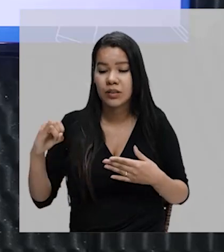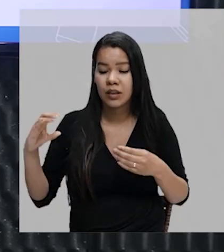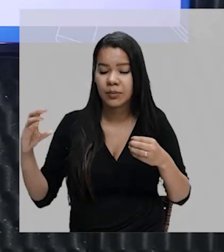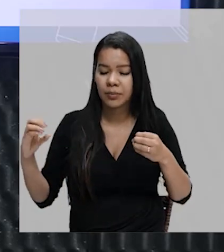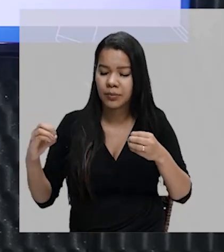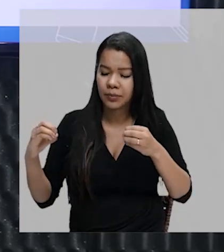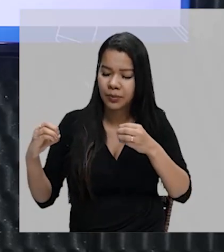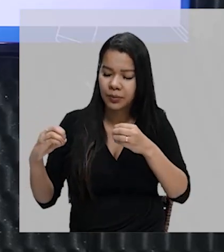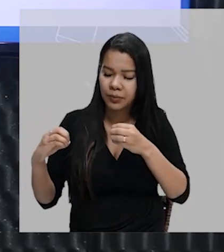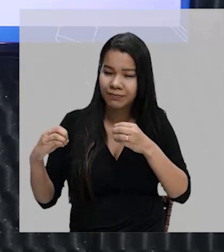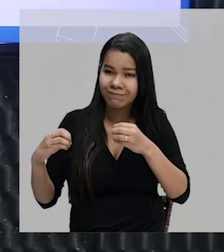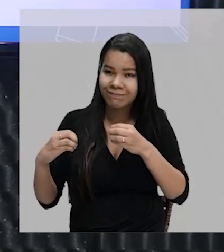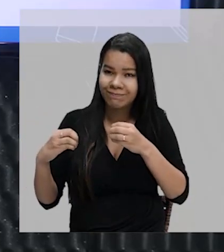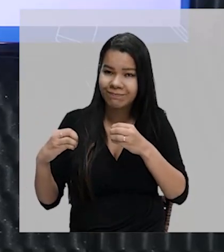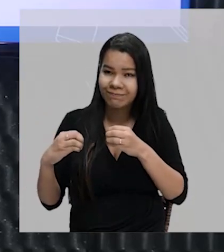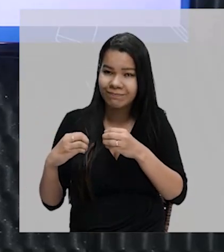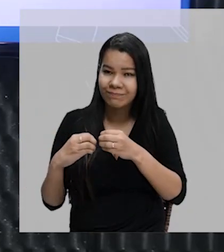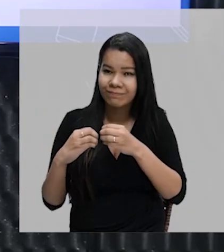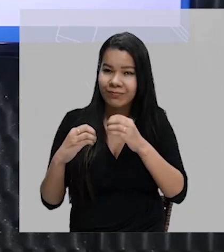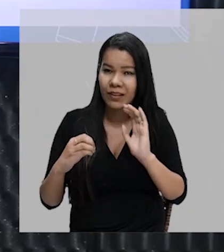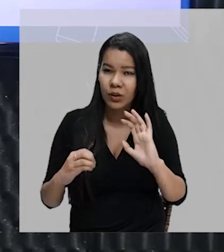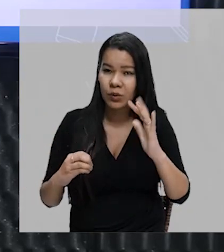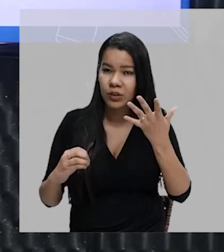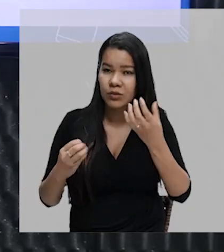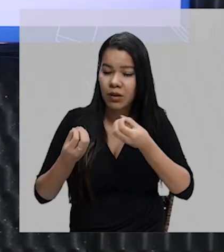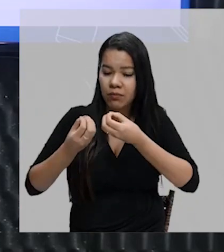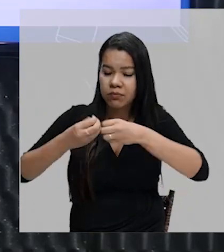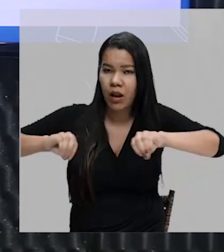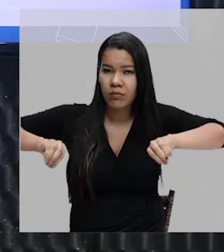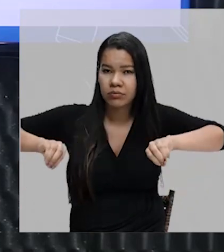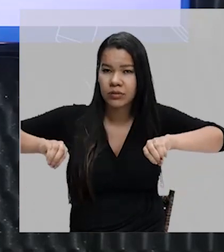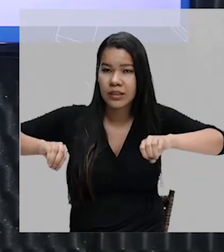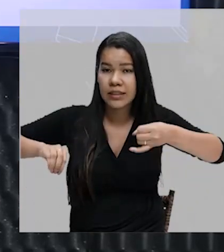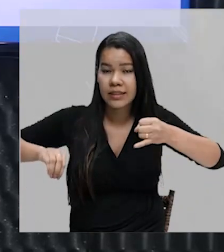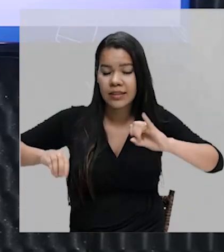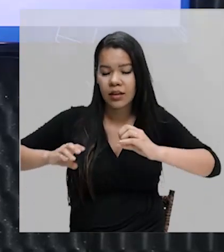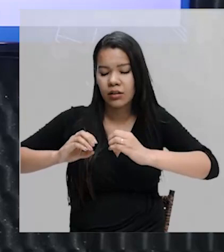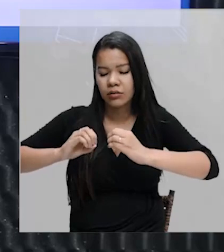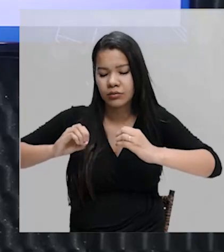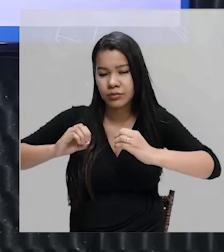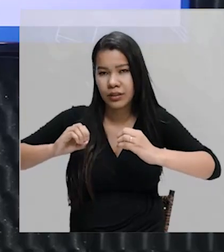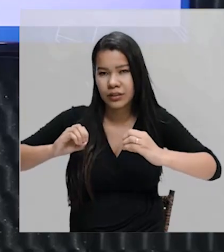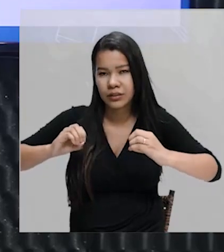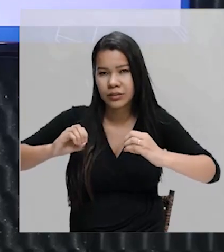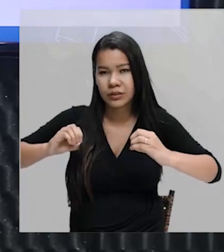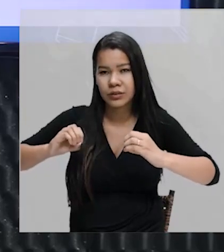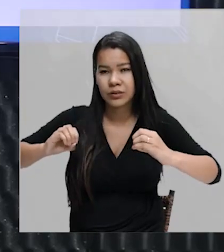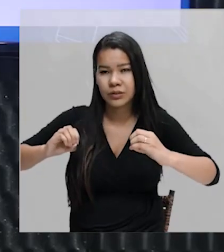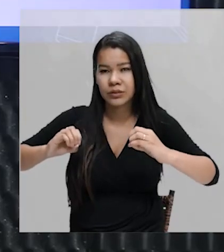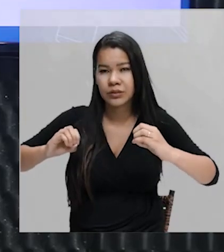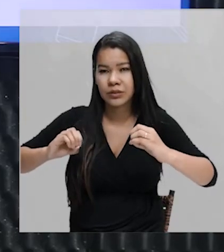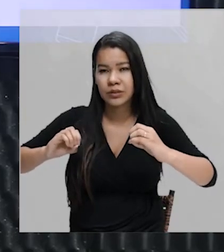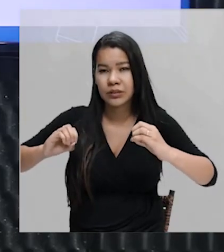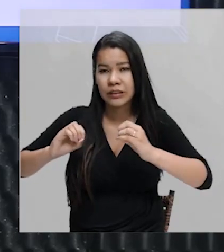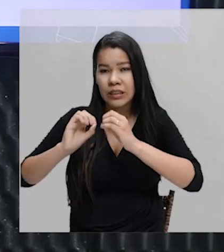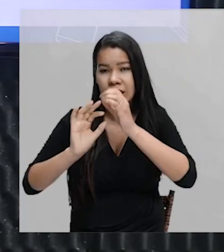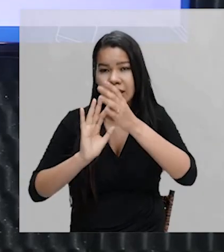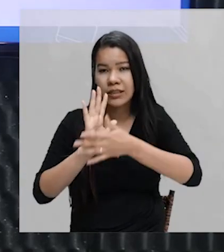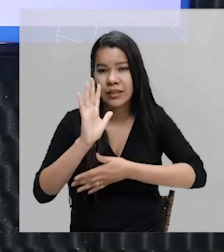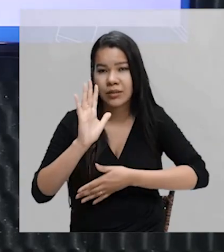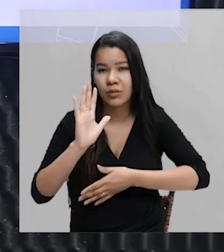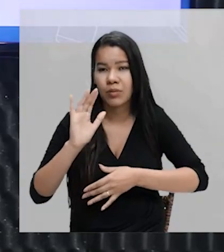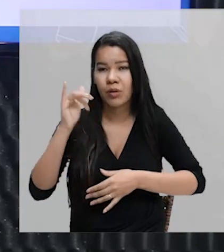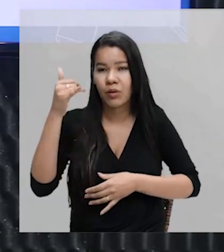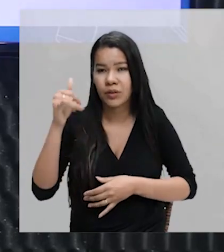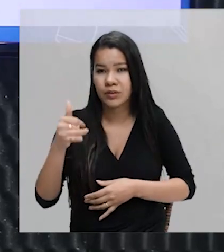aproximam, acontece uma repulsão e quando esse ímã se afasta, é gerado ali um campo, né, uma